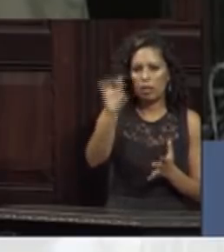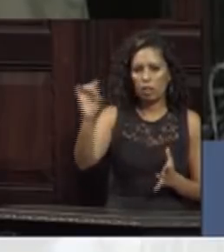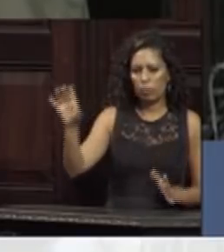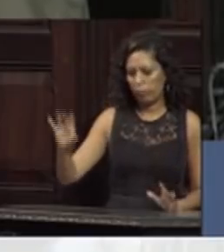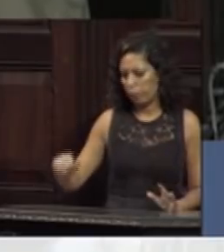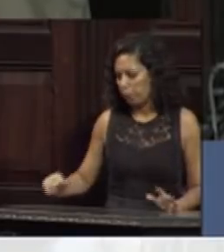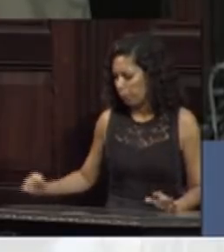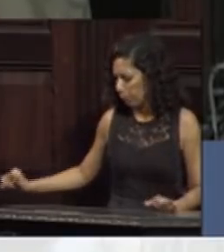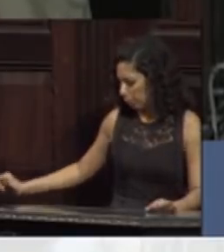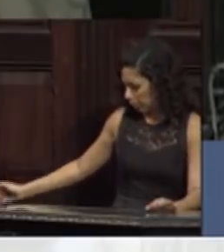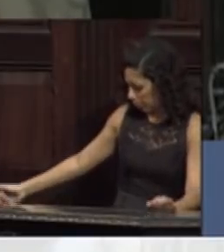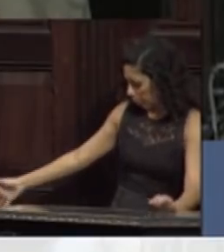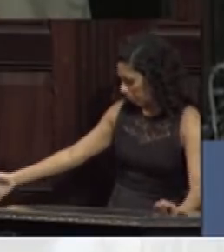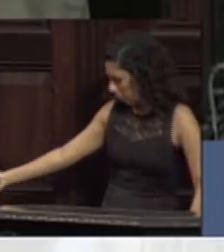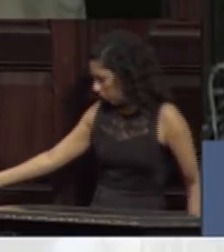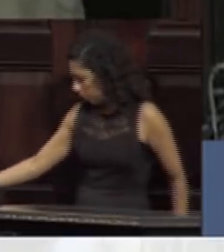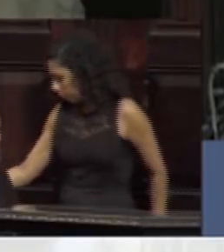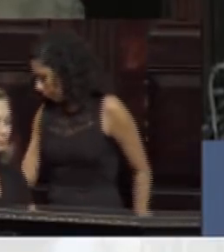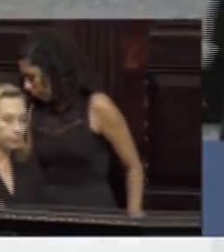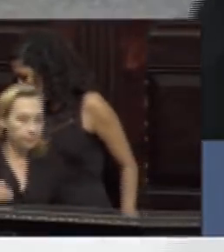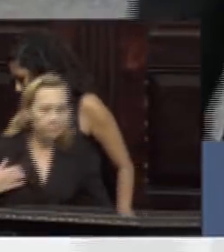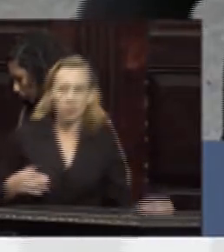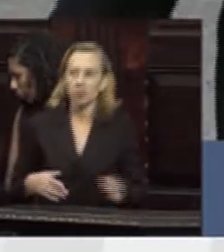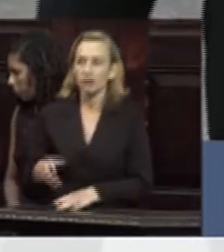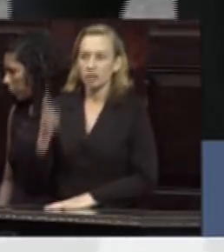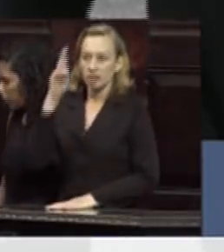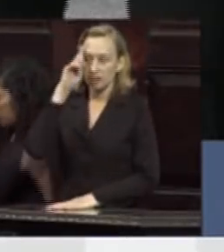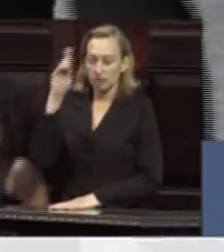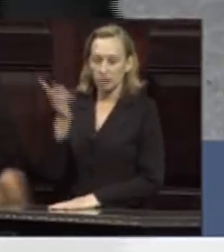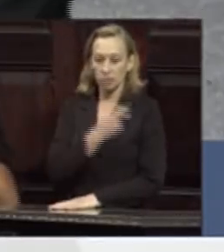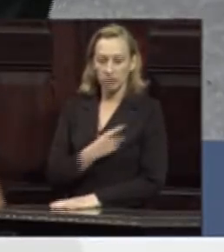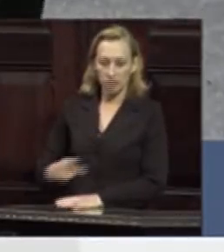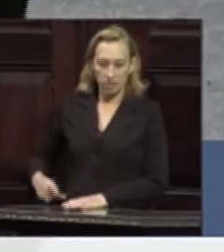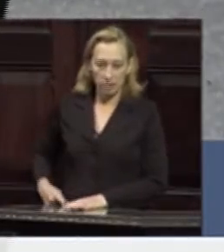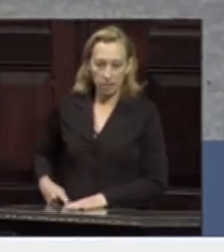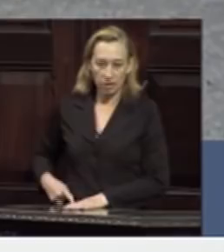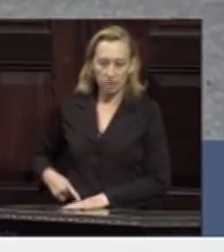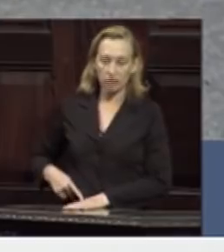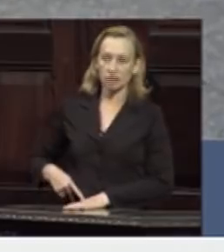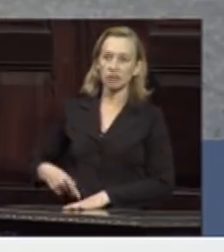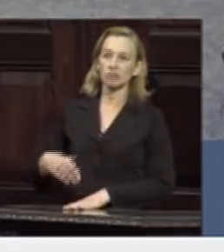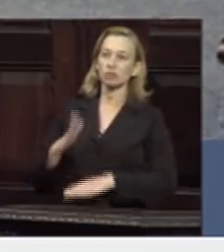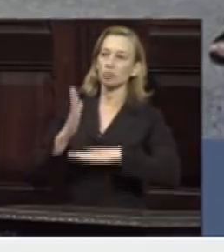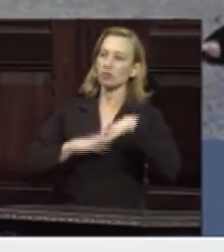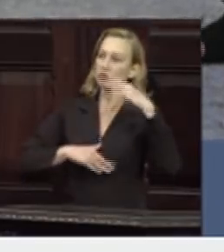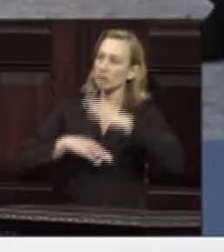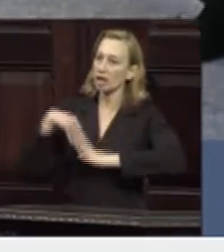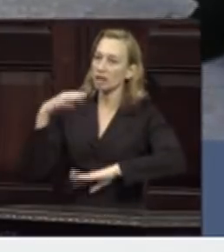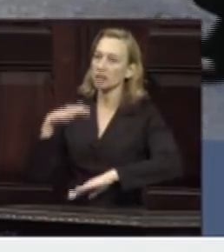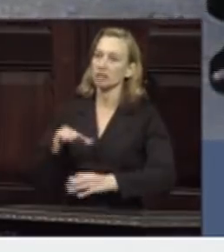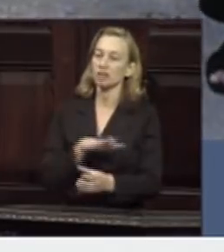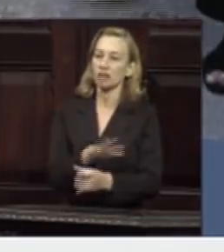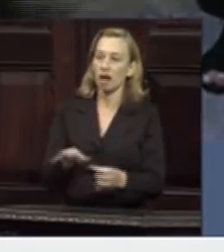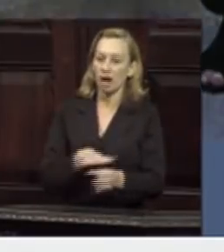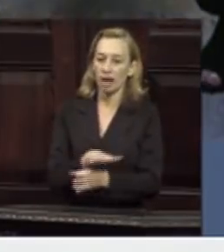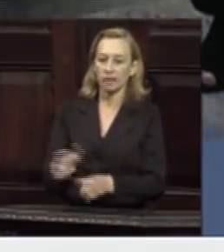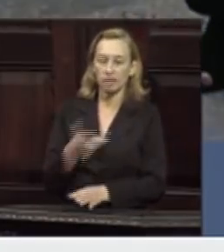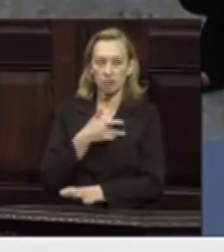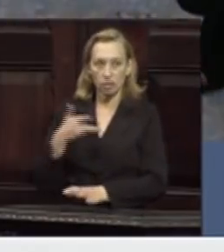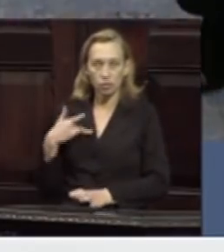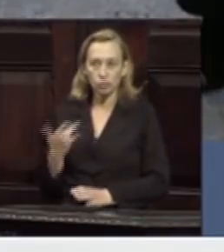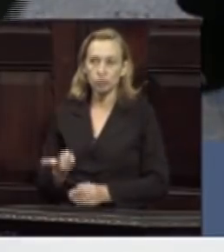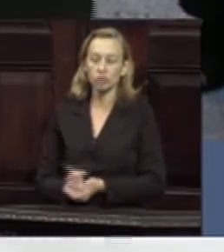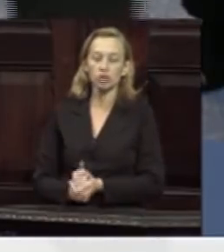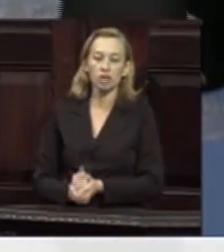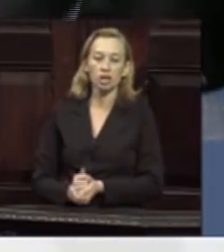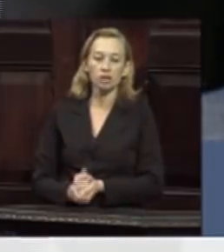deputado Gilberto Palmares e doutor Julianelli. Senhor presidente, demais profissionais da área da saúde,